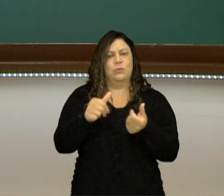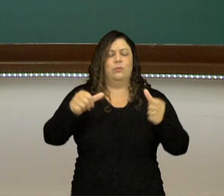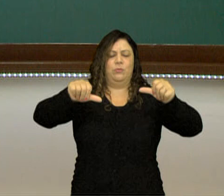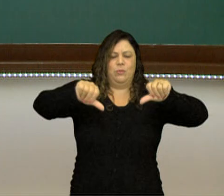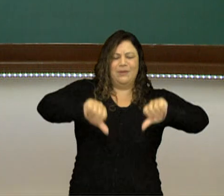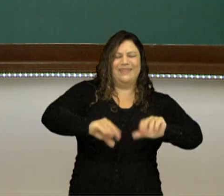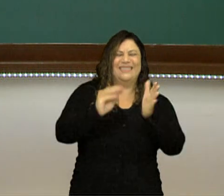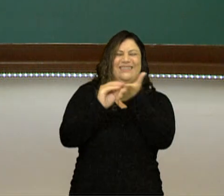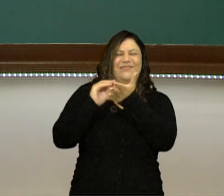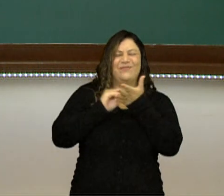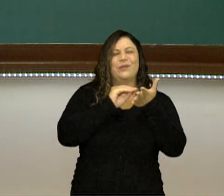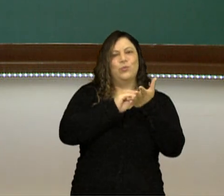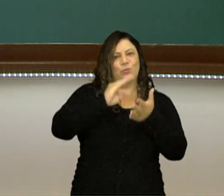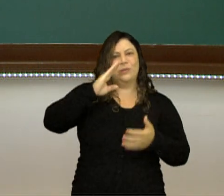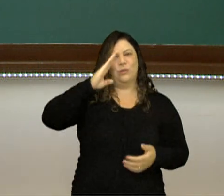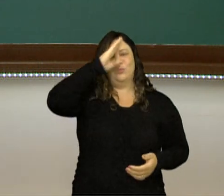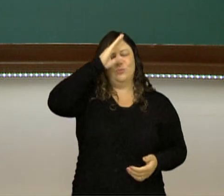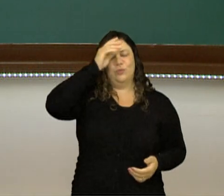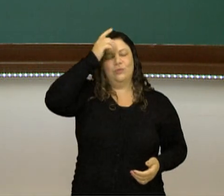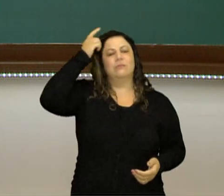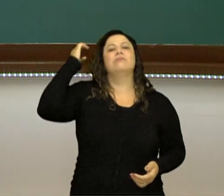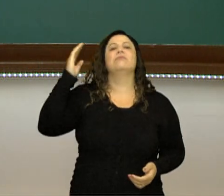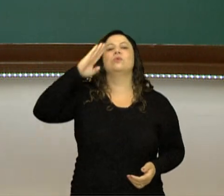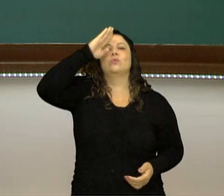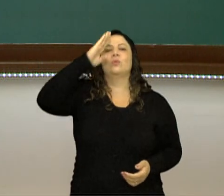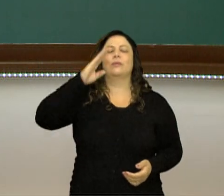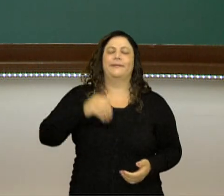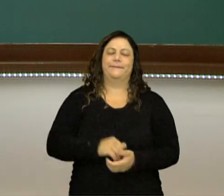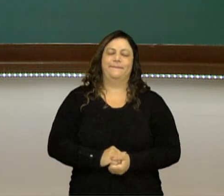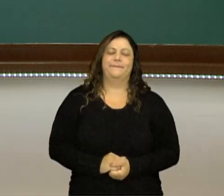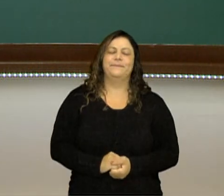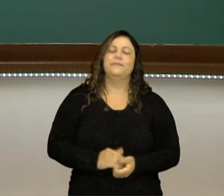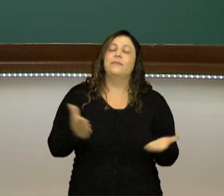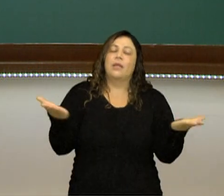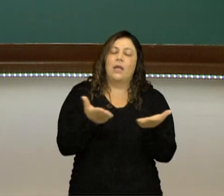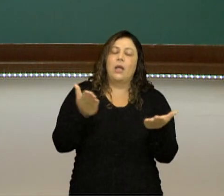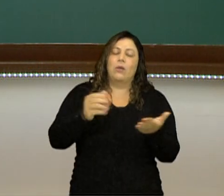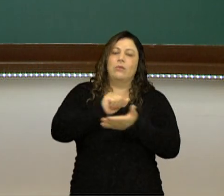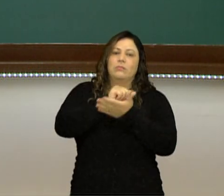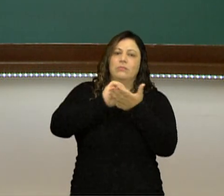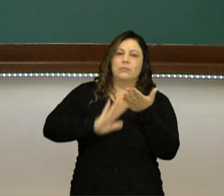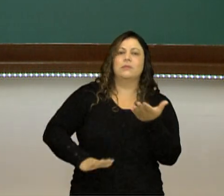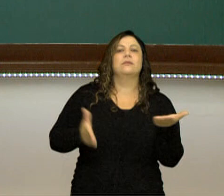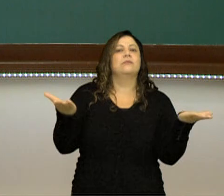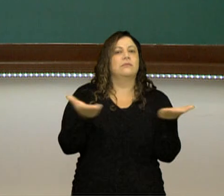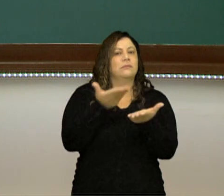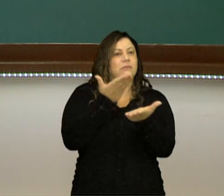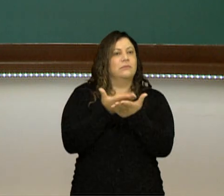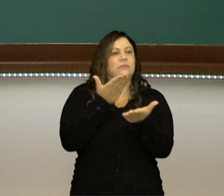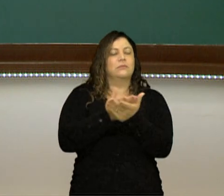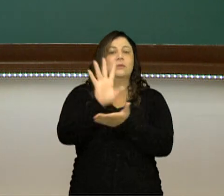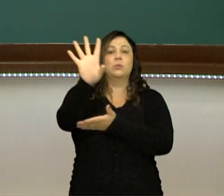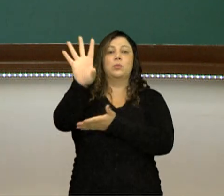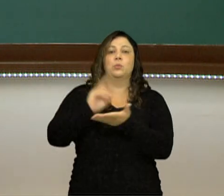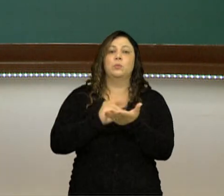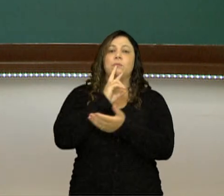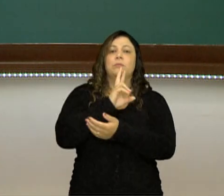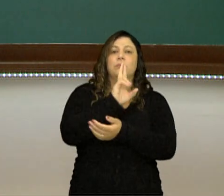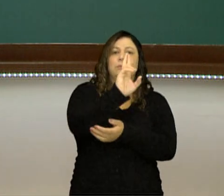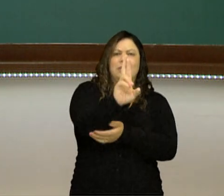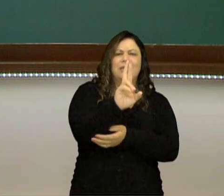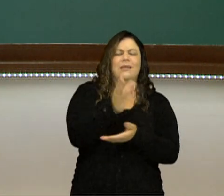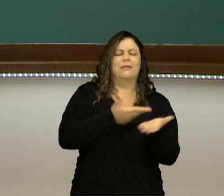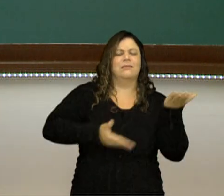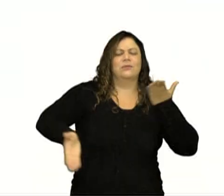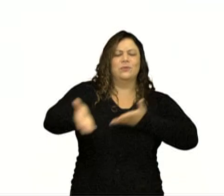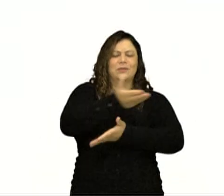faltando soldados. Então vamos para mais uma atividade nessa nossa aula. Copie, responda e